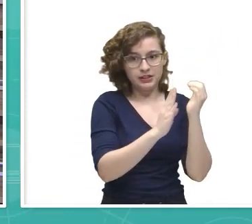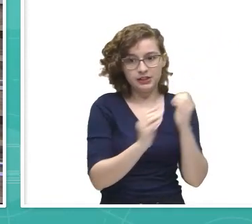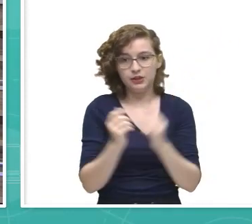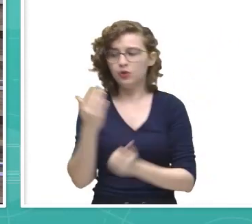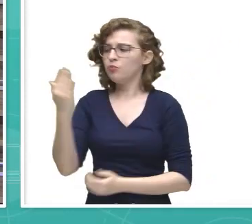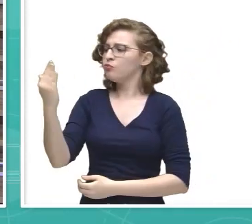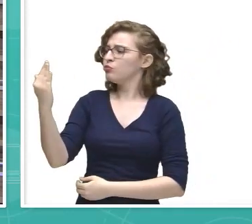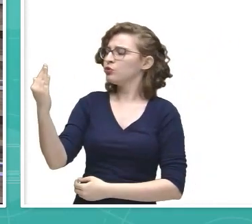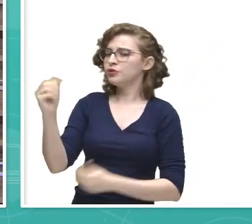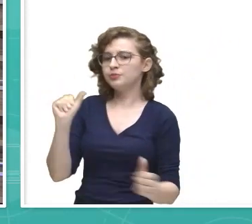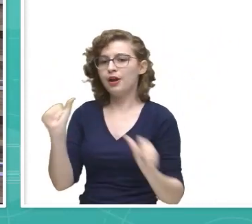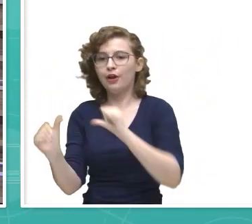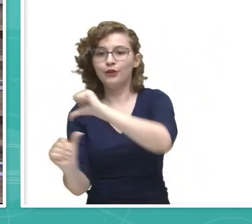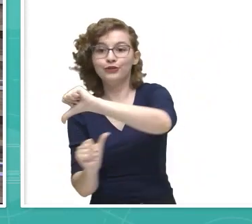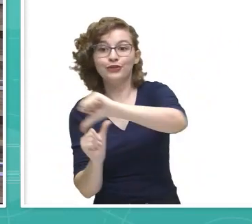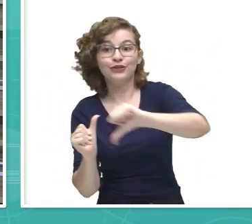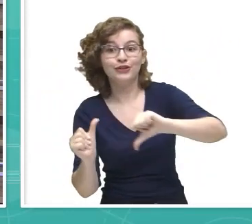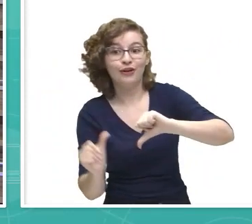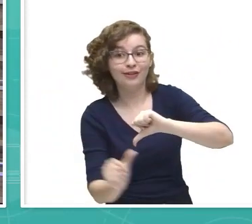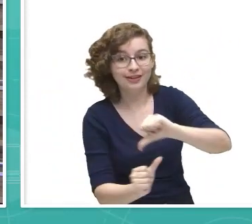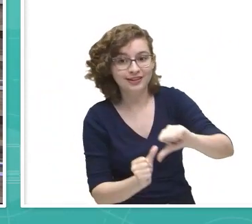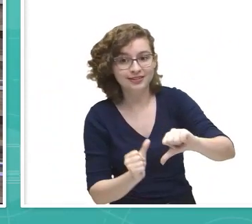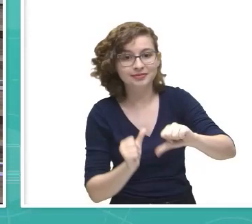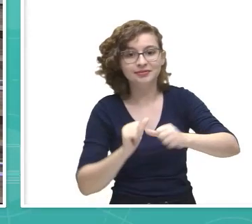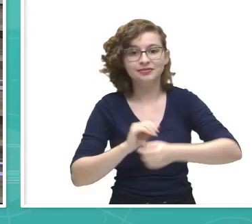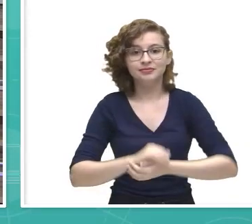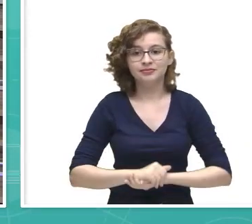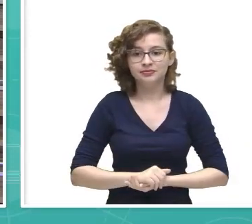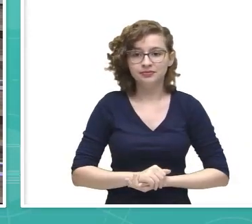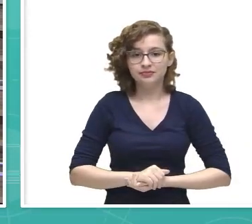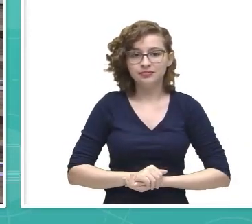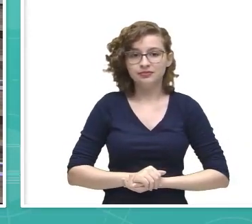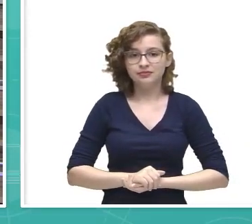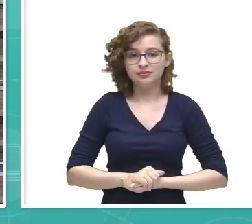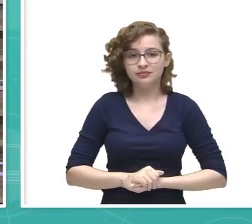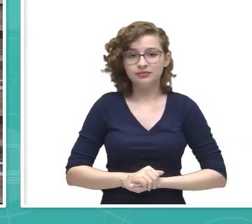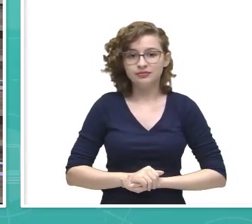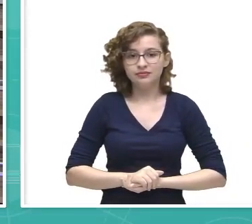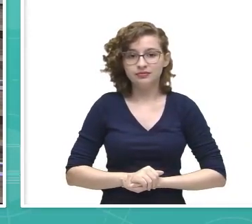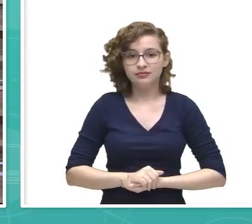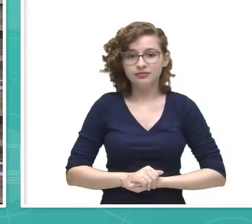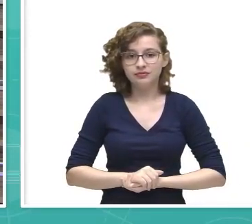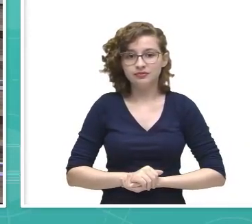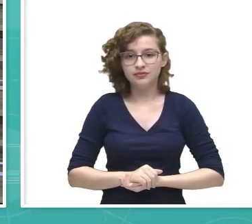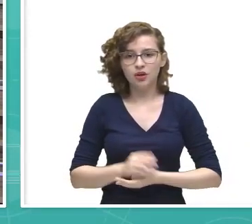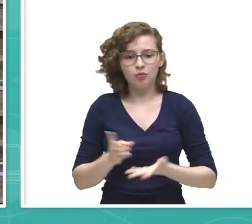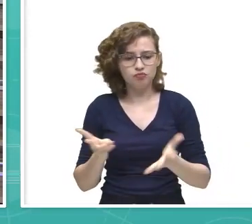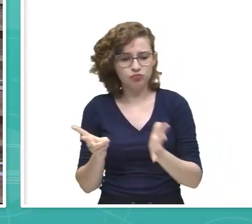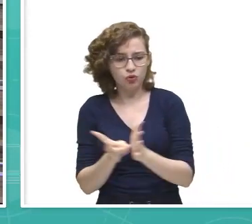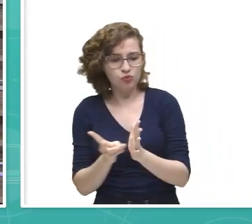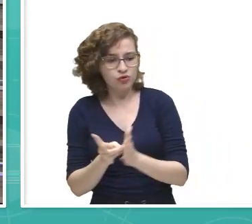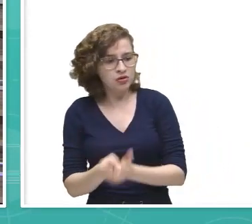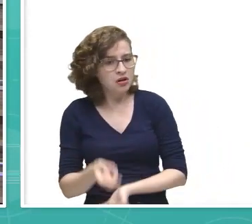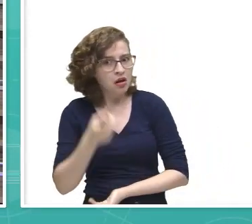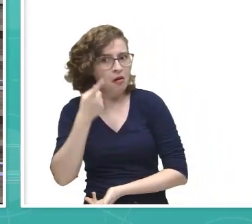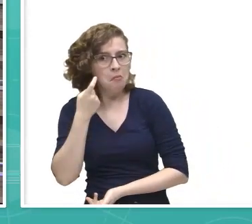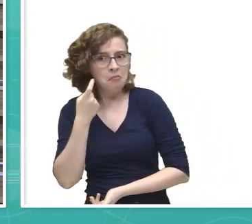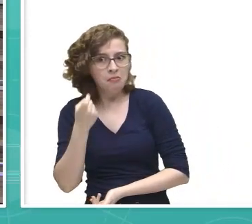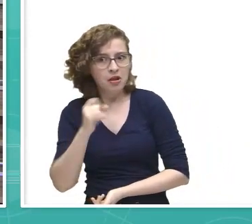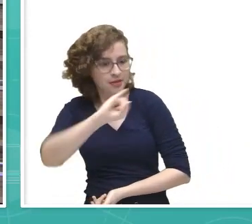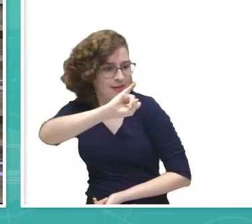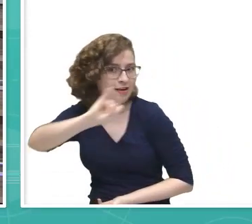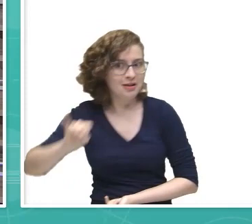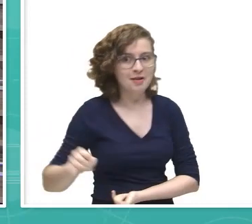mas, em contrapartida, possuía pau-brasil em abundância. Então, para o índio era vantajoso trocar aquilo que ele não tinha, num primeiro